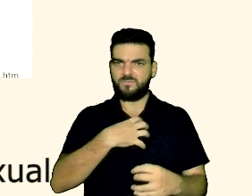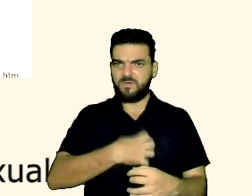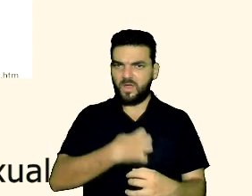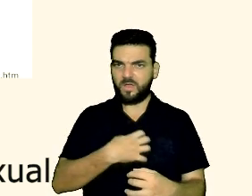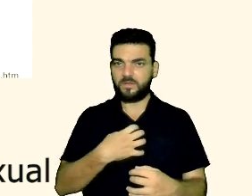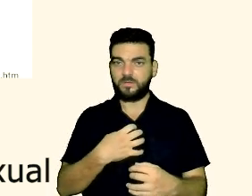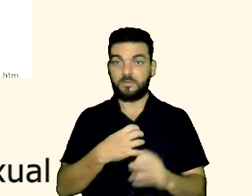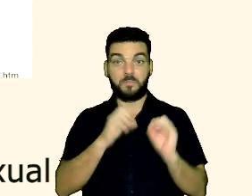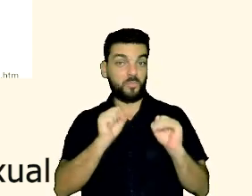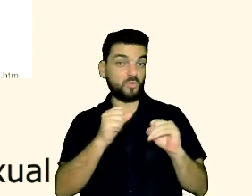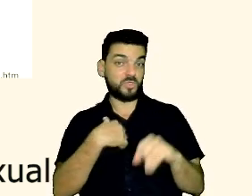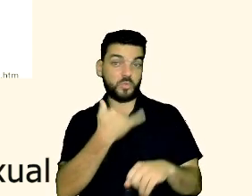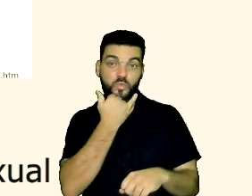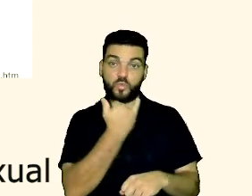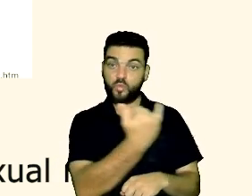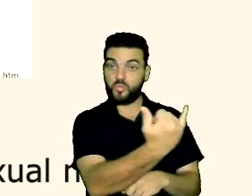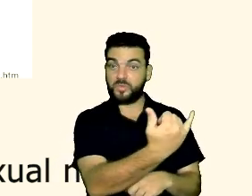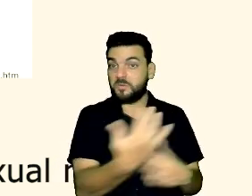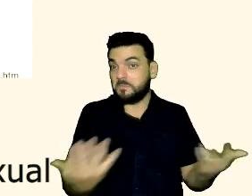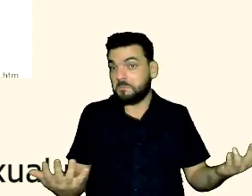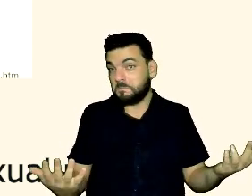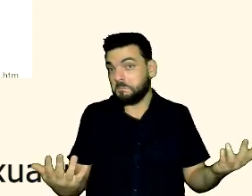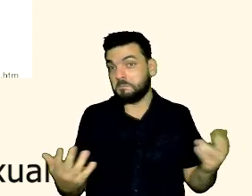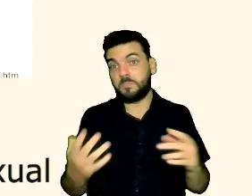falou, independentemente da intenção,